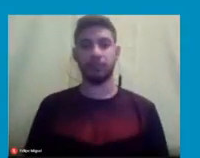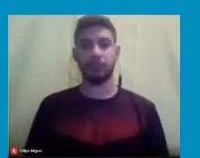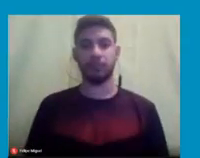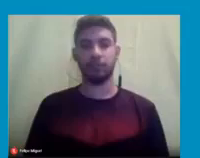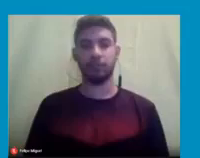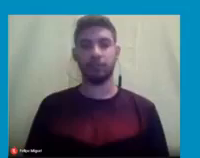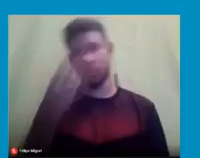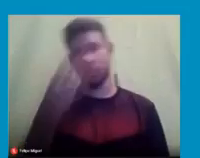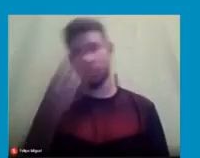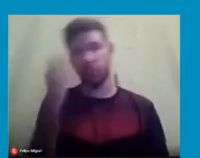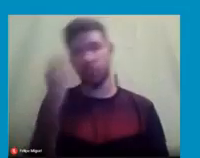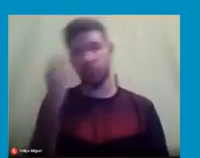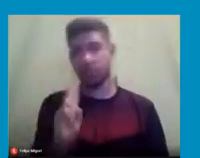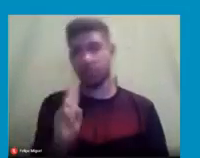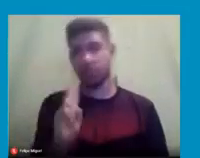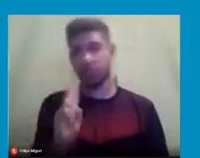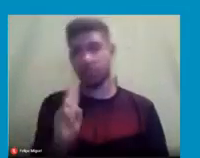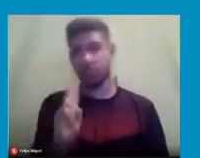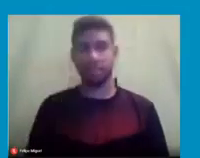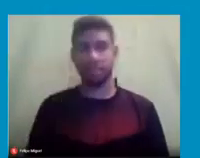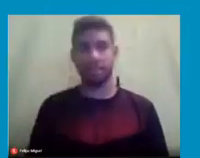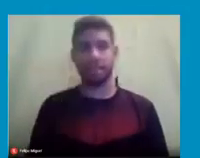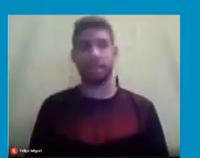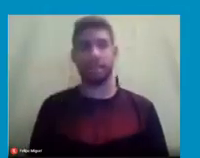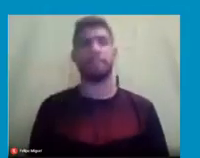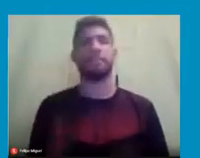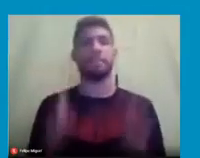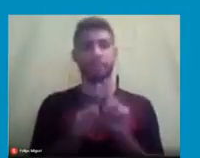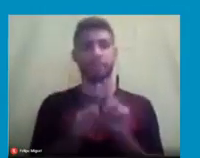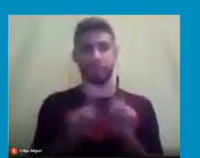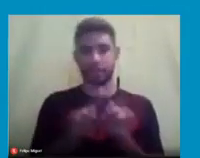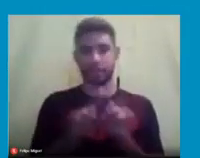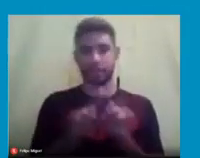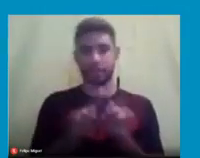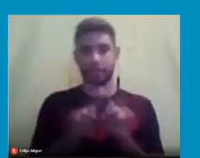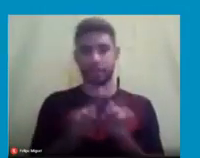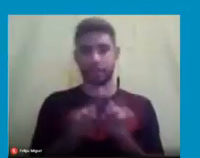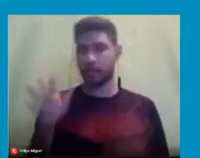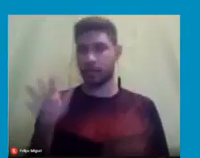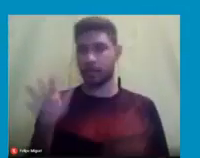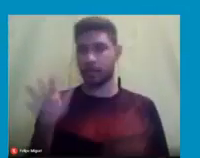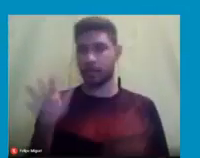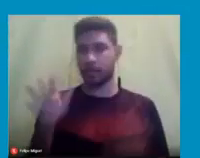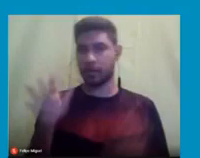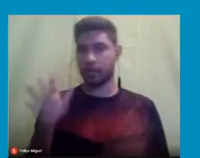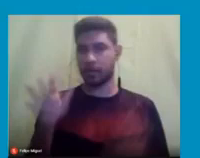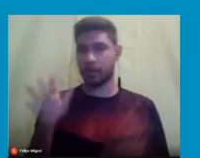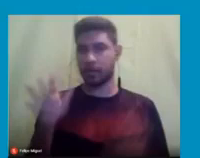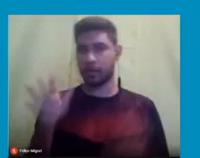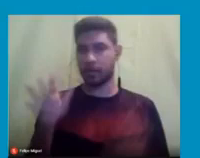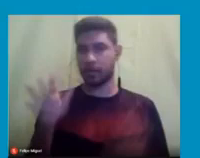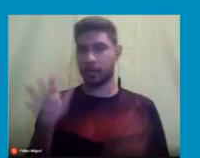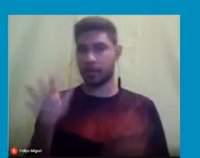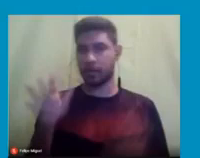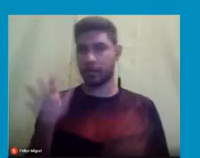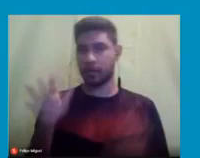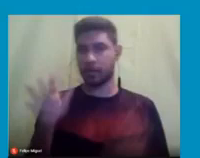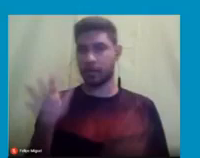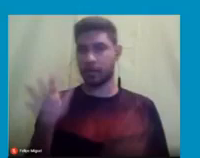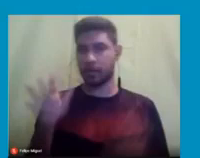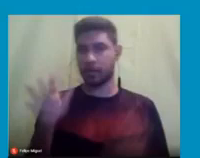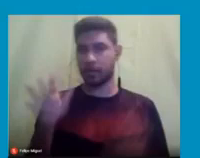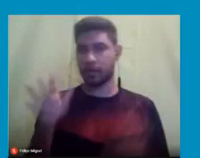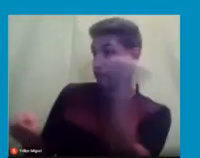esquecido, também fala sobre isso, que muitos escravizados matavam